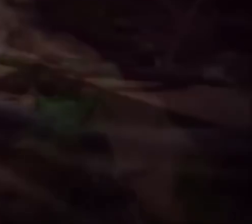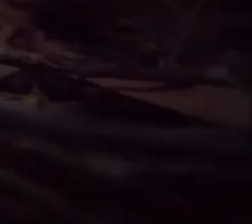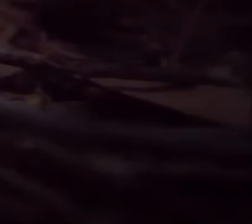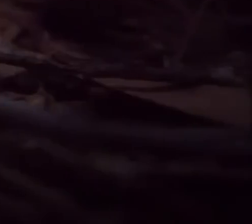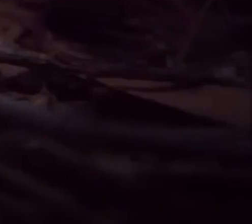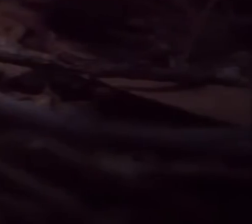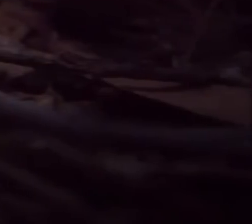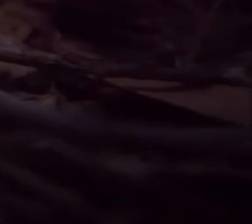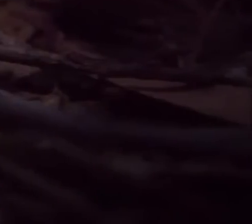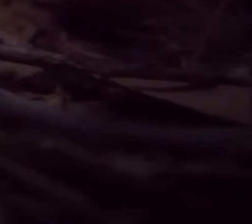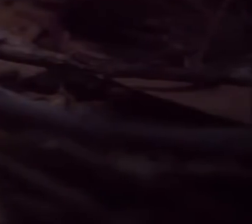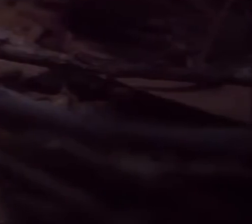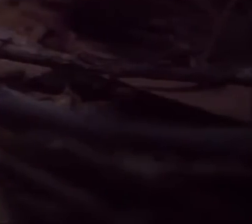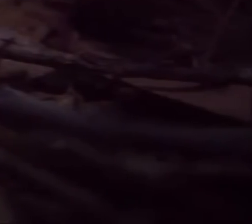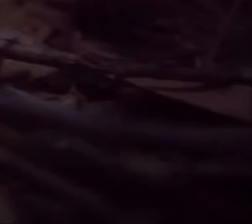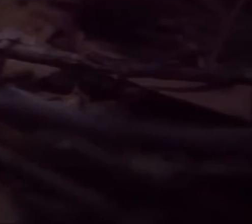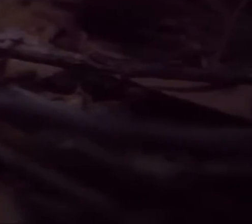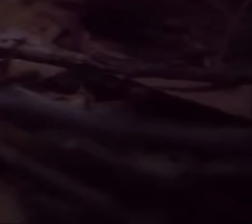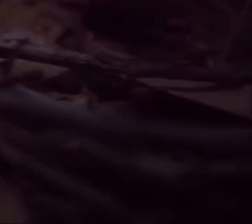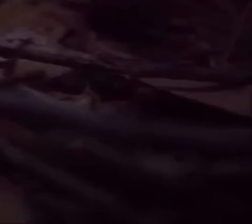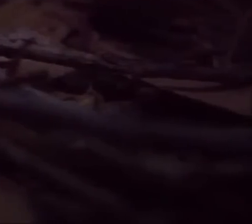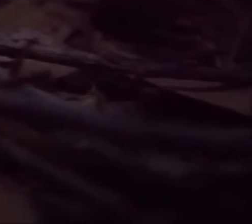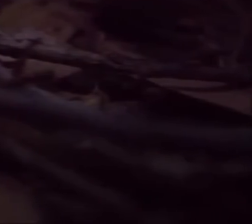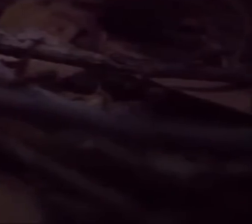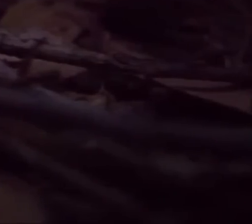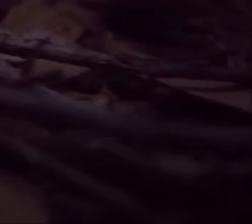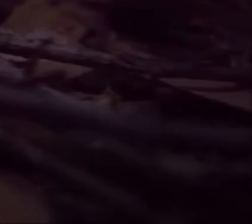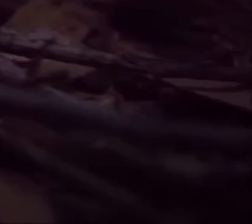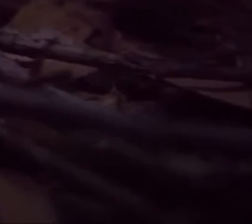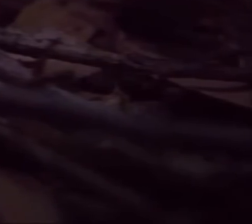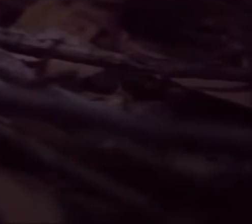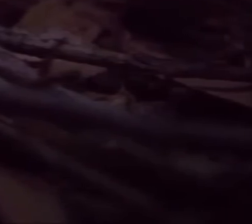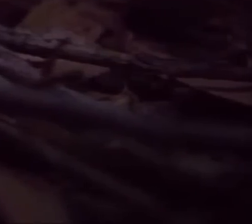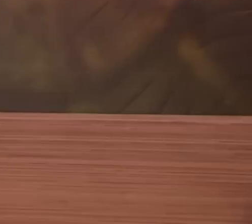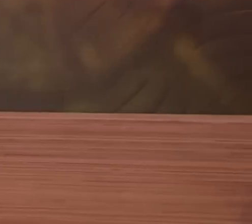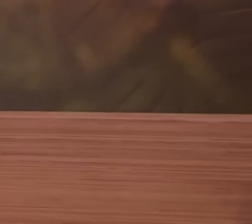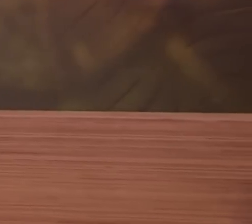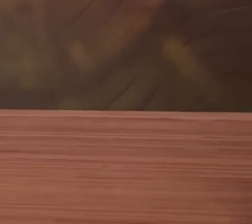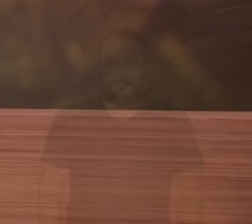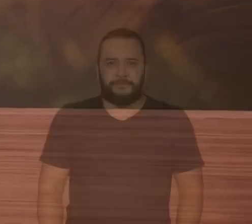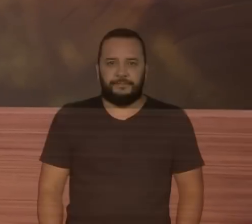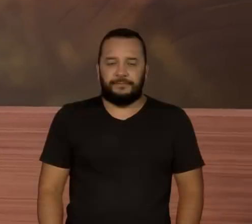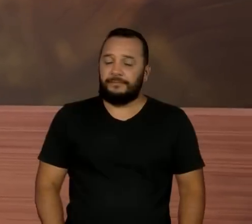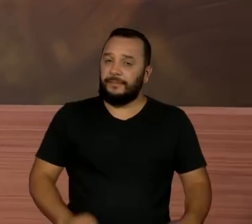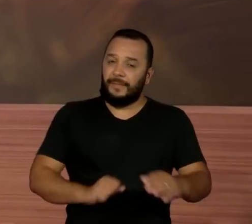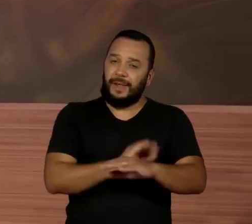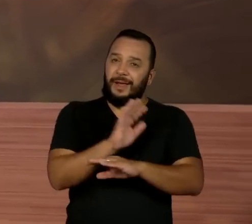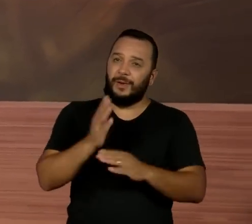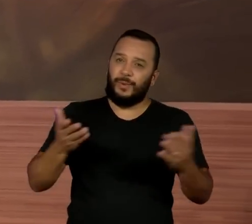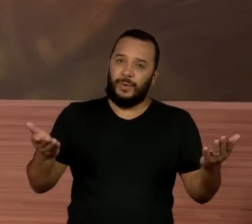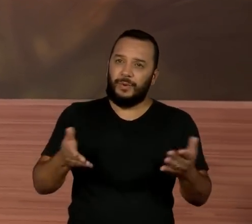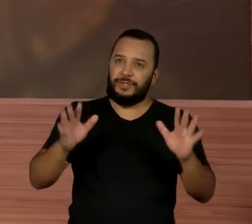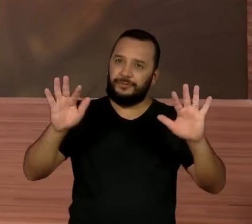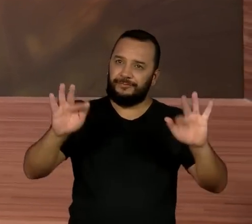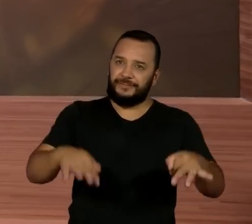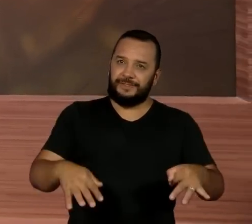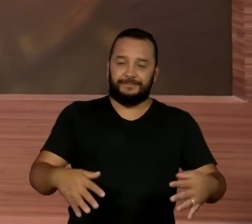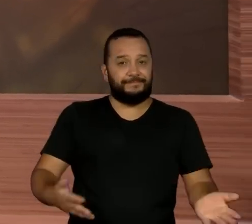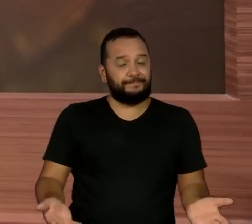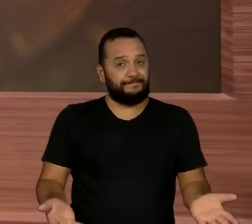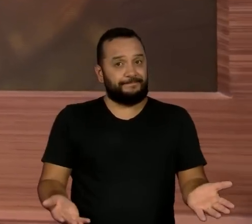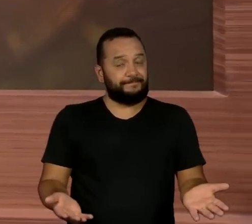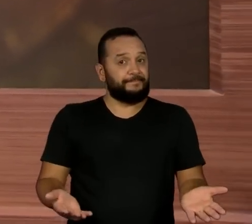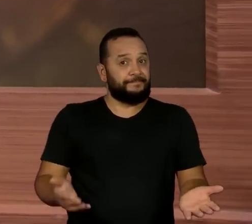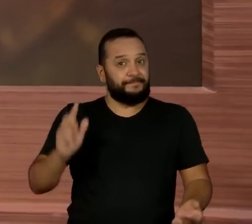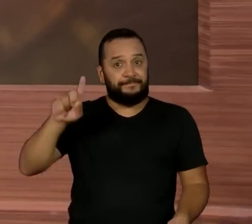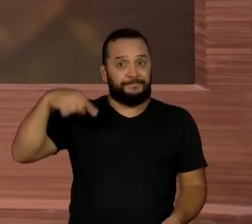O Repórter Eco de hoje termina aqui. No